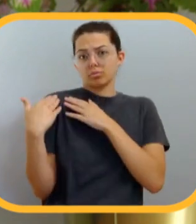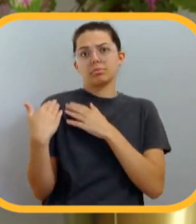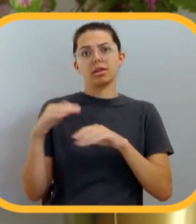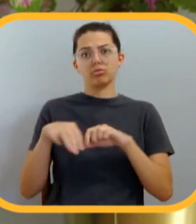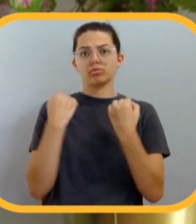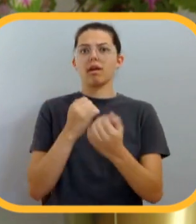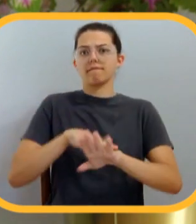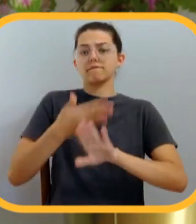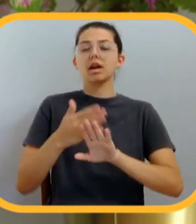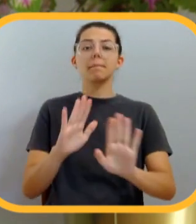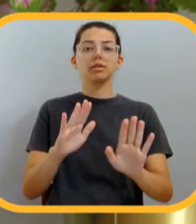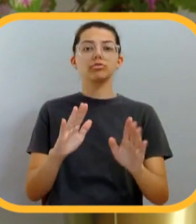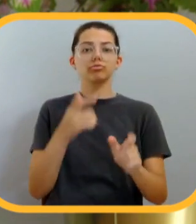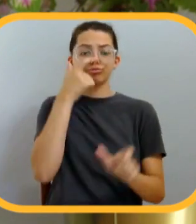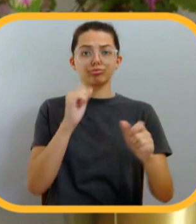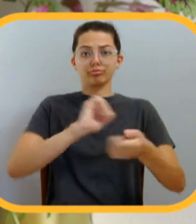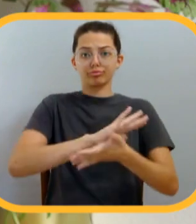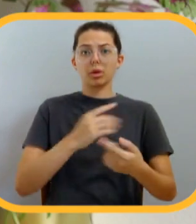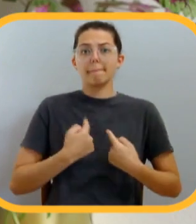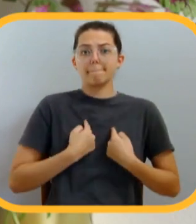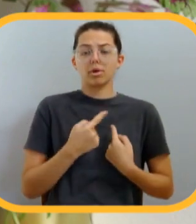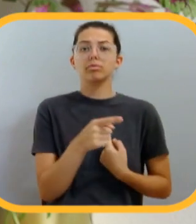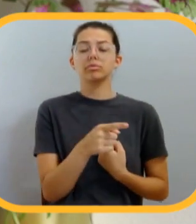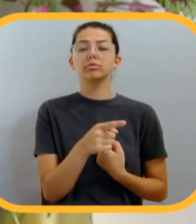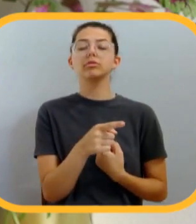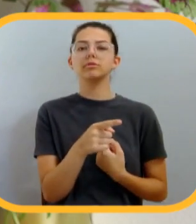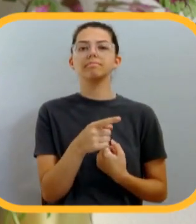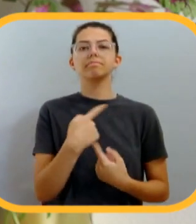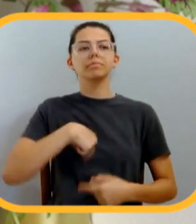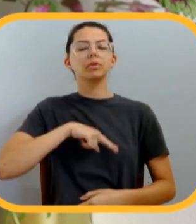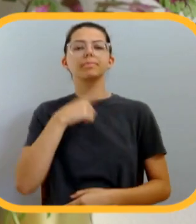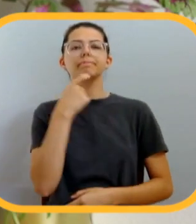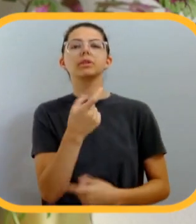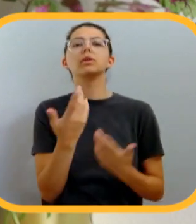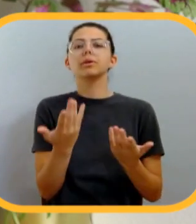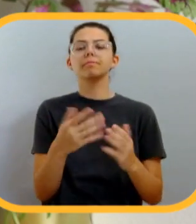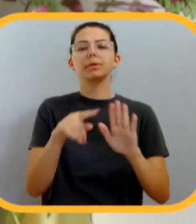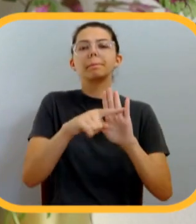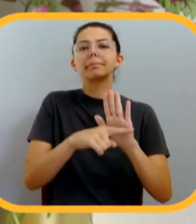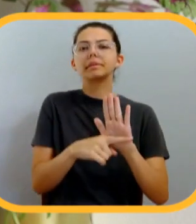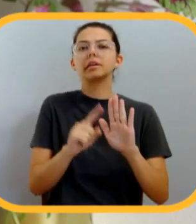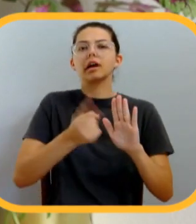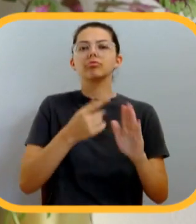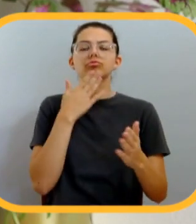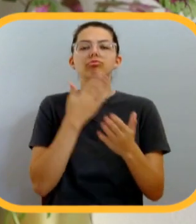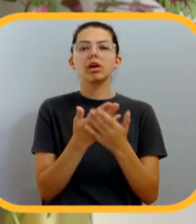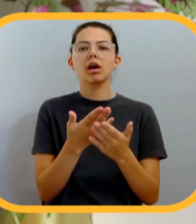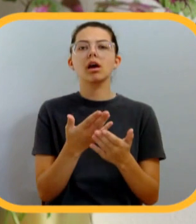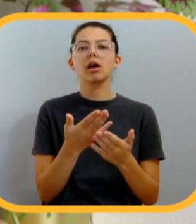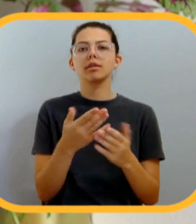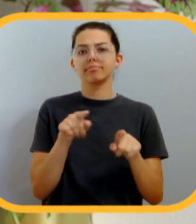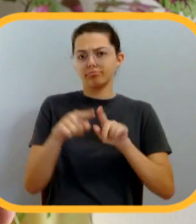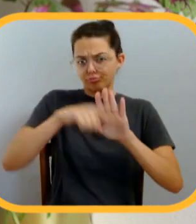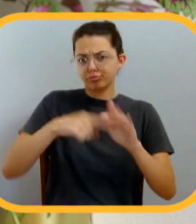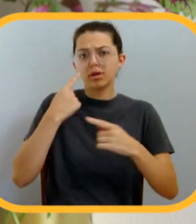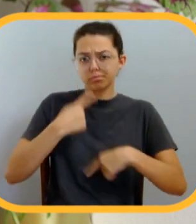socialmente têm uma responsabilidade maior, mas eles próprios, é curioso, nós perguntávamos, no final, que medidas